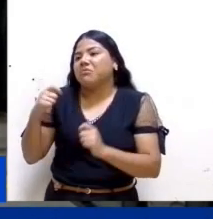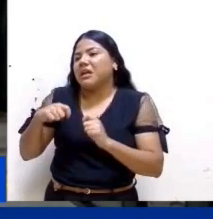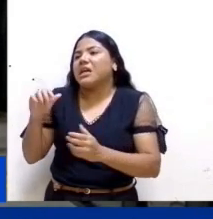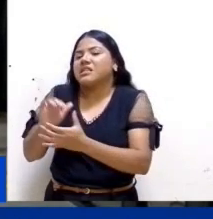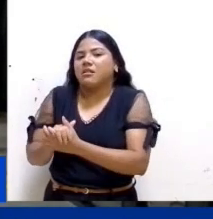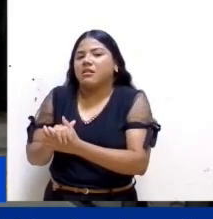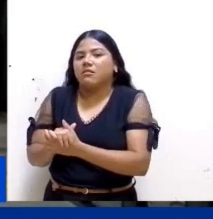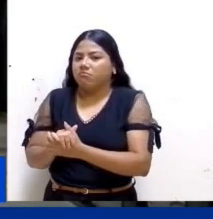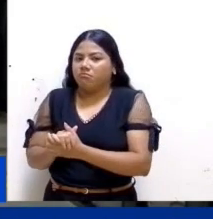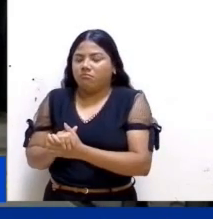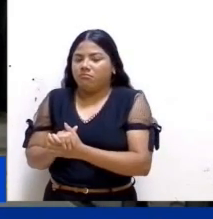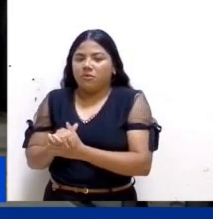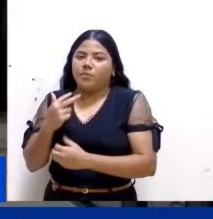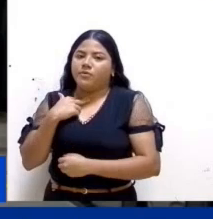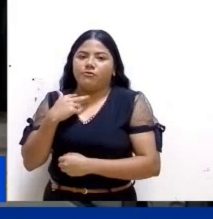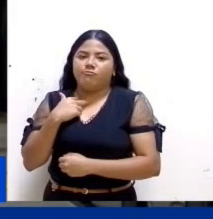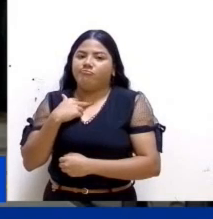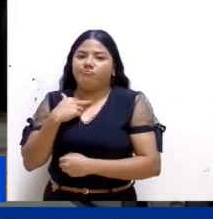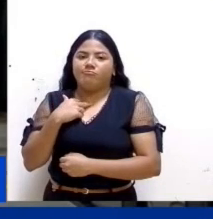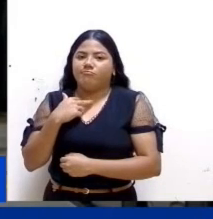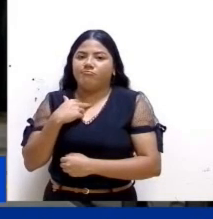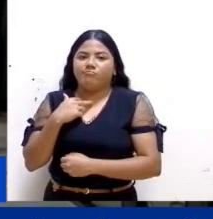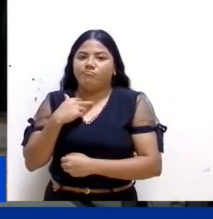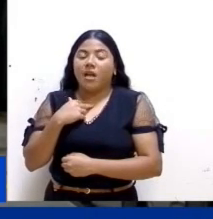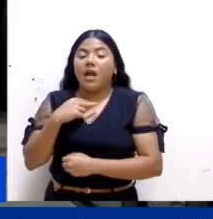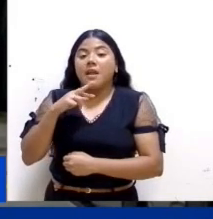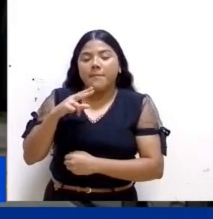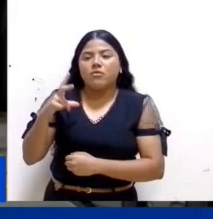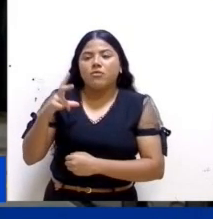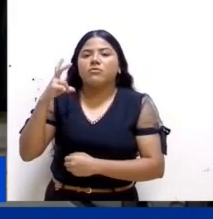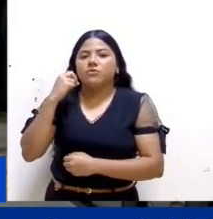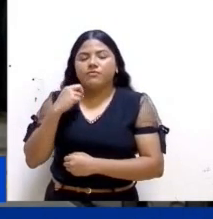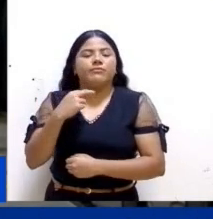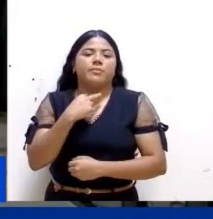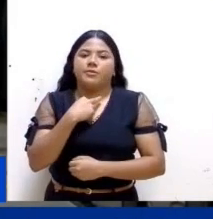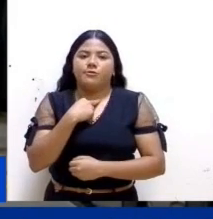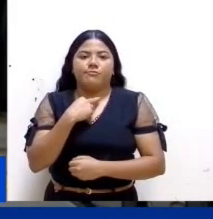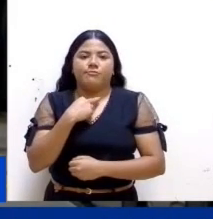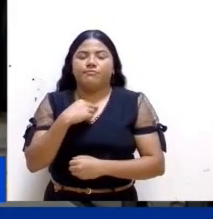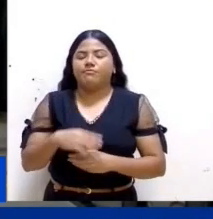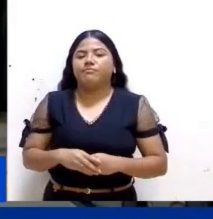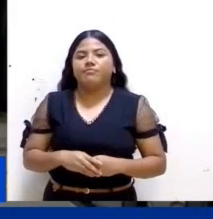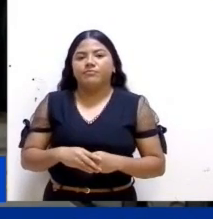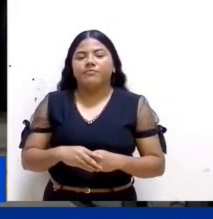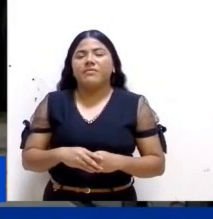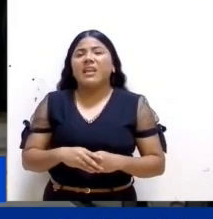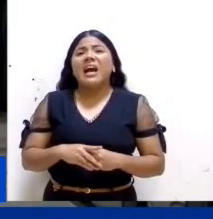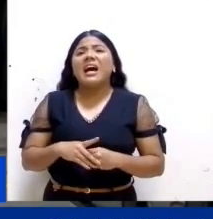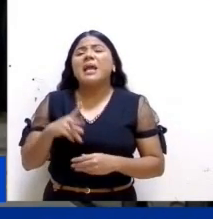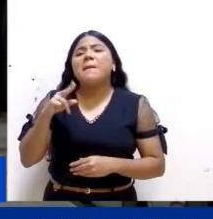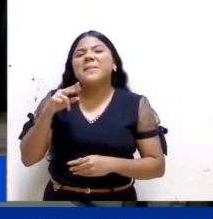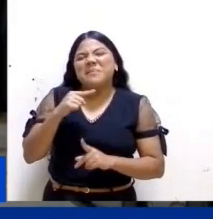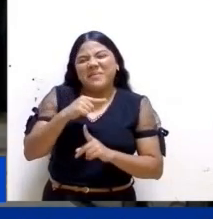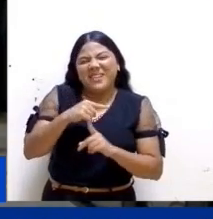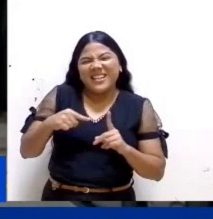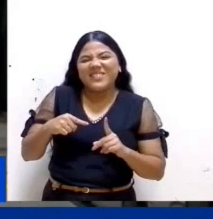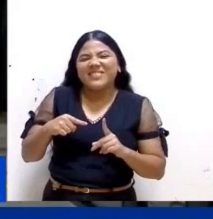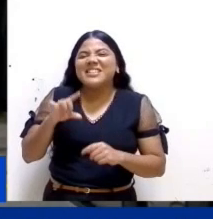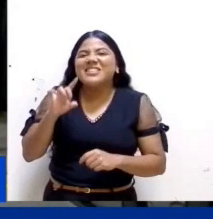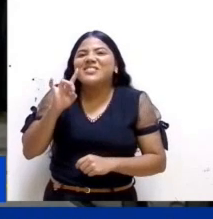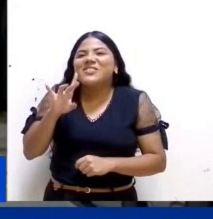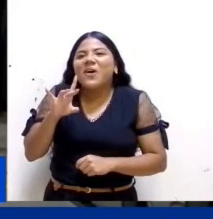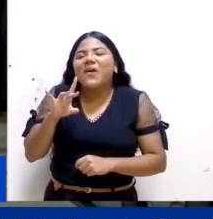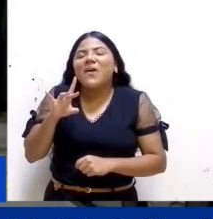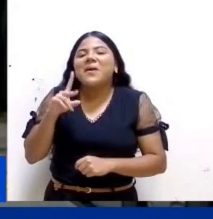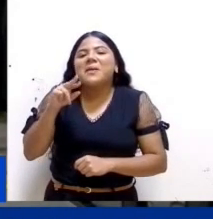Também não pode esse casamento, tá? Os irmãos, olha, assim, ah, mas é só meu, é meio irmão, porque é meu irmão só por parte de